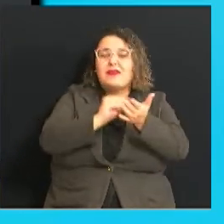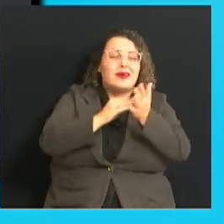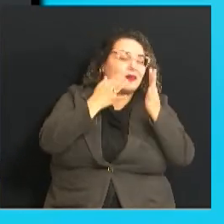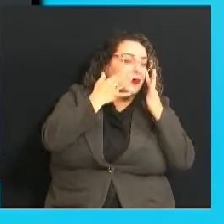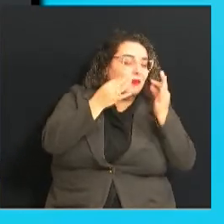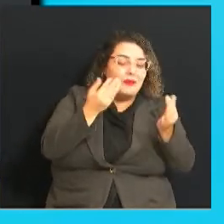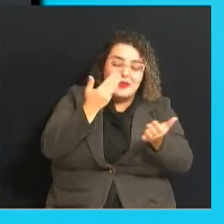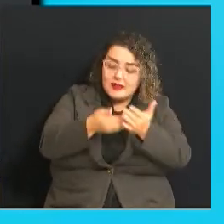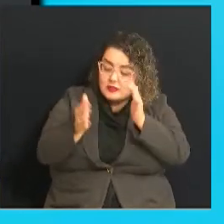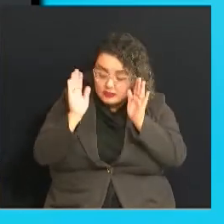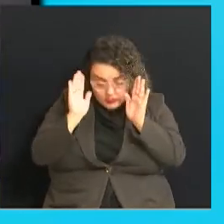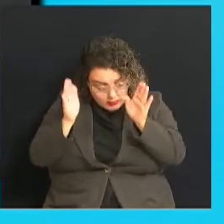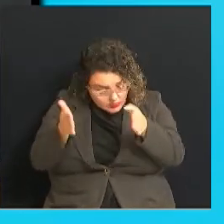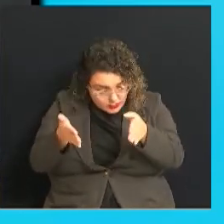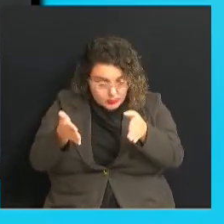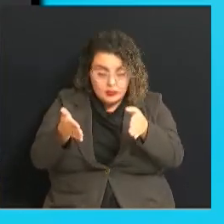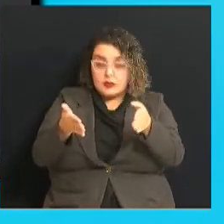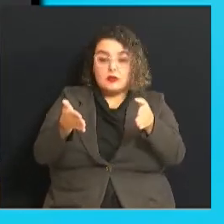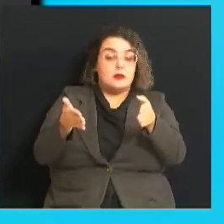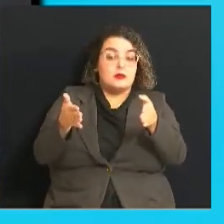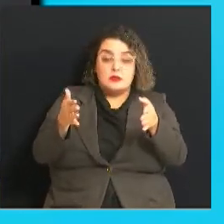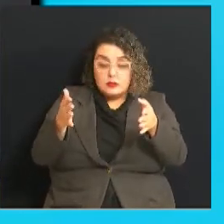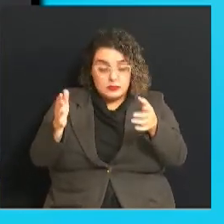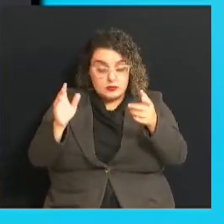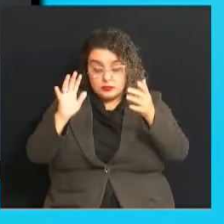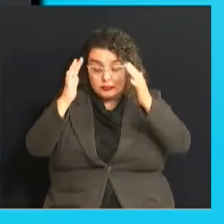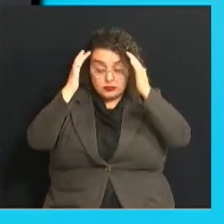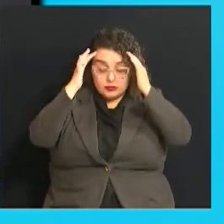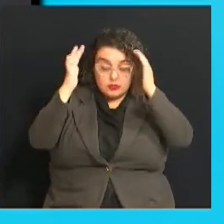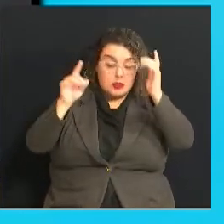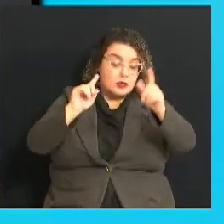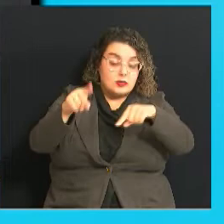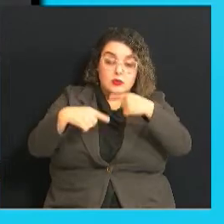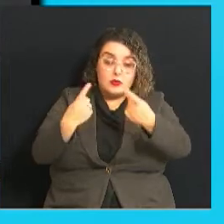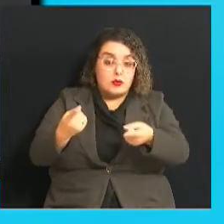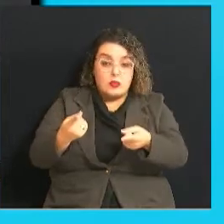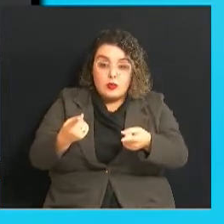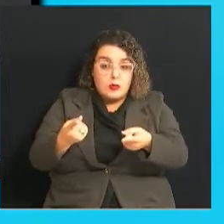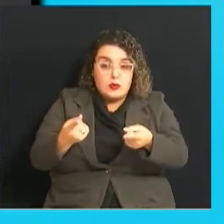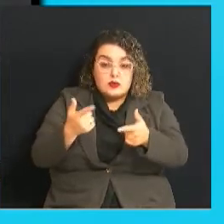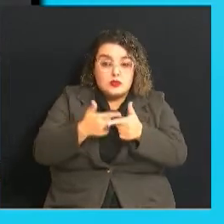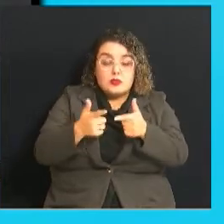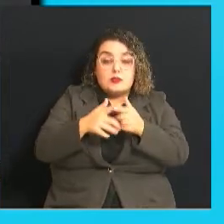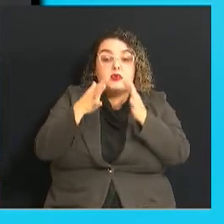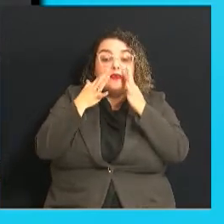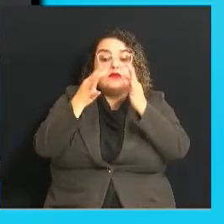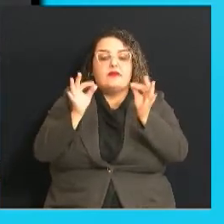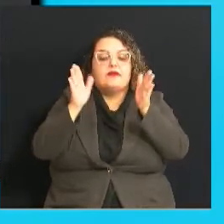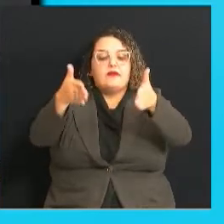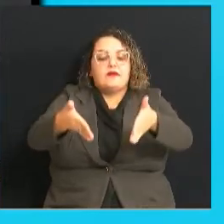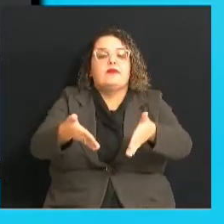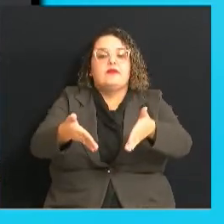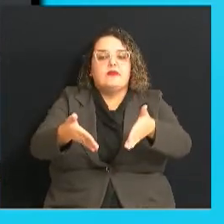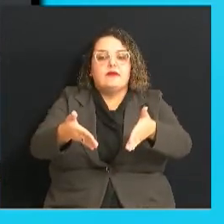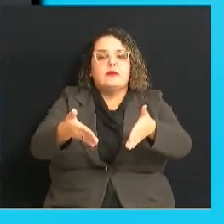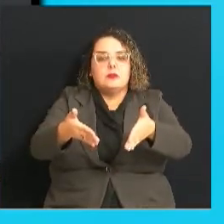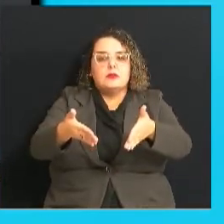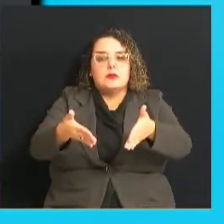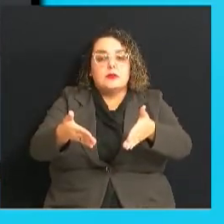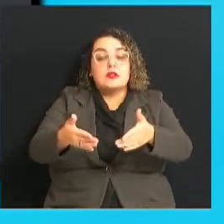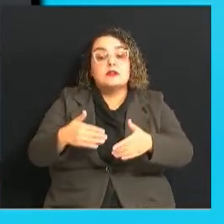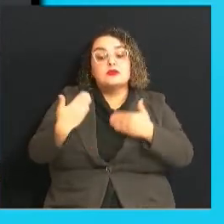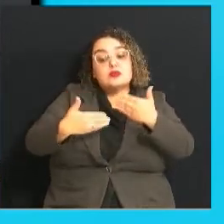foco, distúrbios atencionais e de outros tipos de função executiva, que estão relacionados a esse funcionamento no dia a dia,